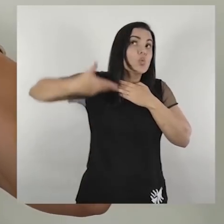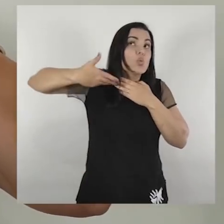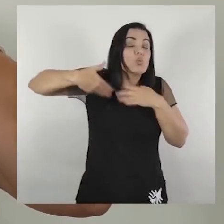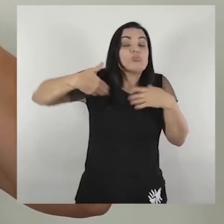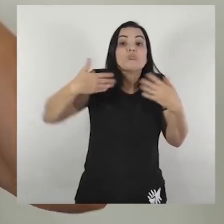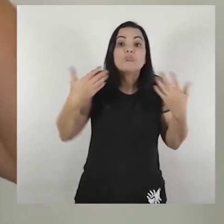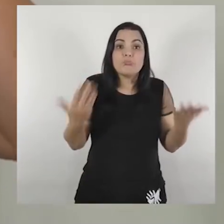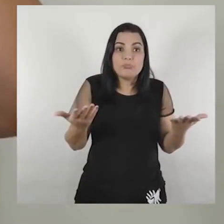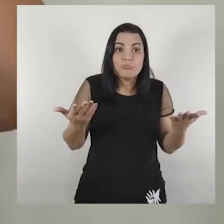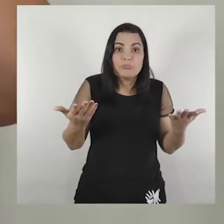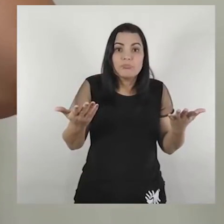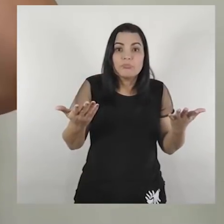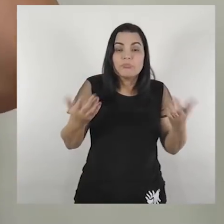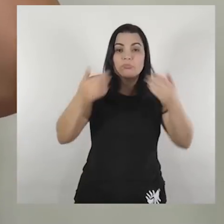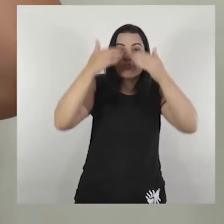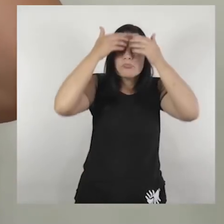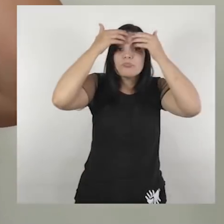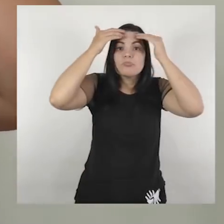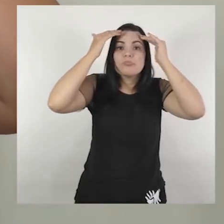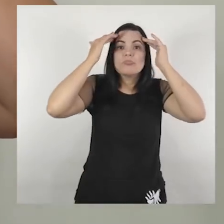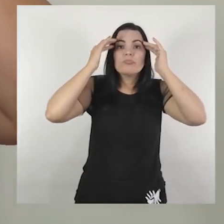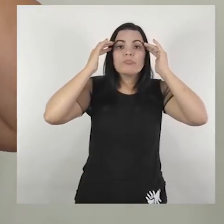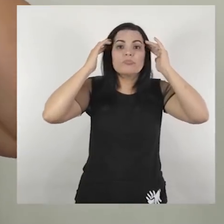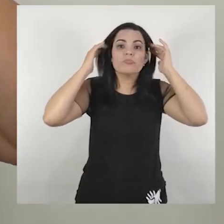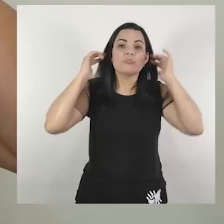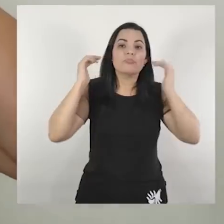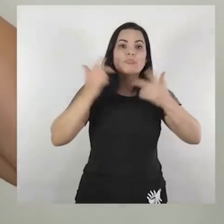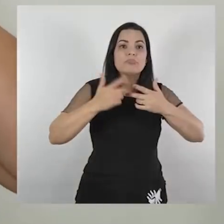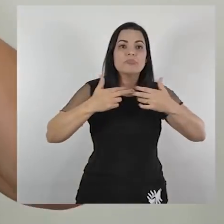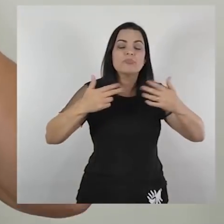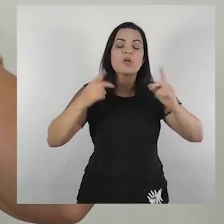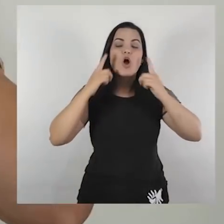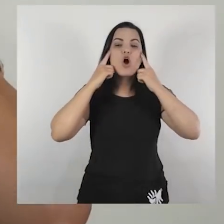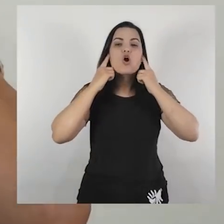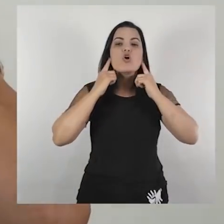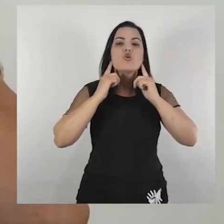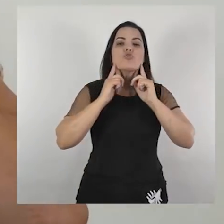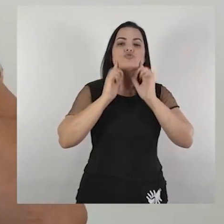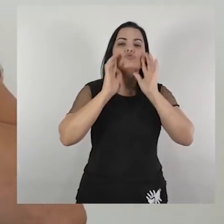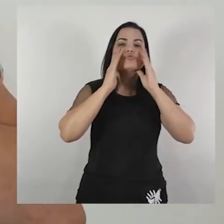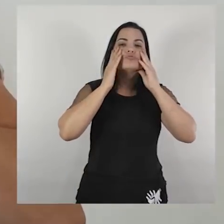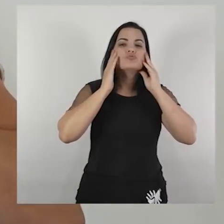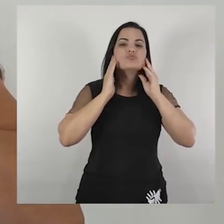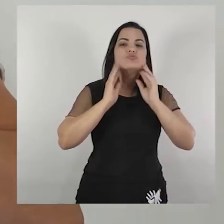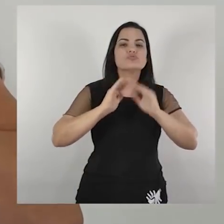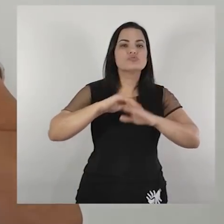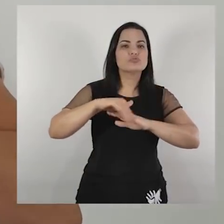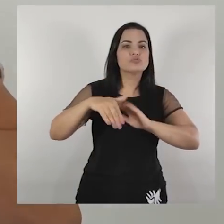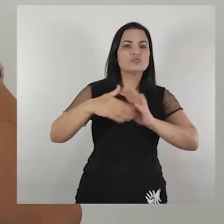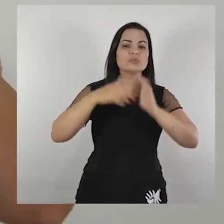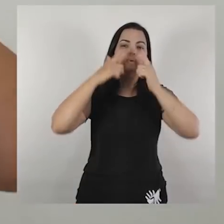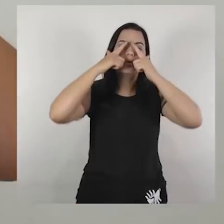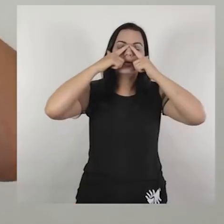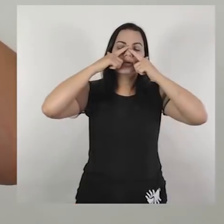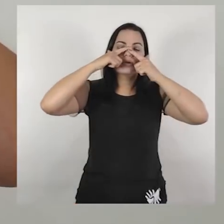É curto? Passa o dedinho assim em volta do rosto,